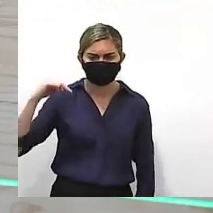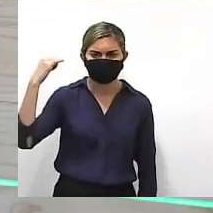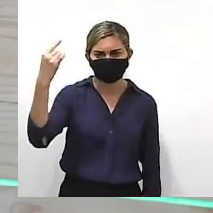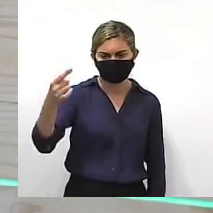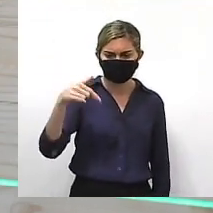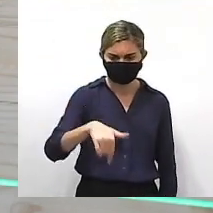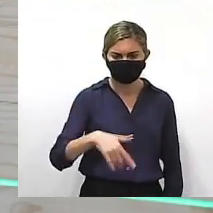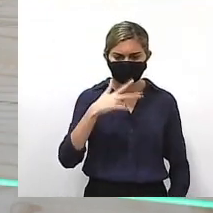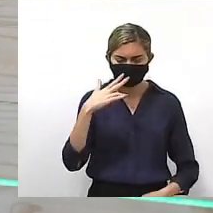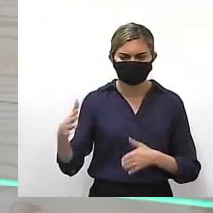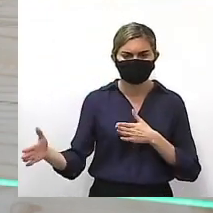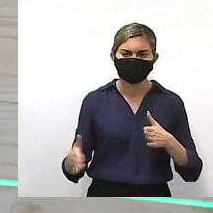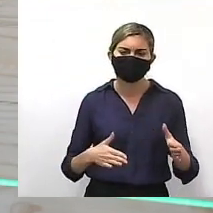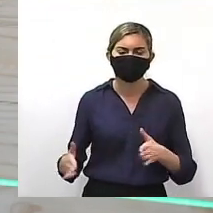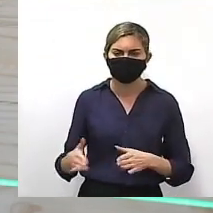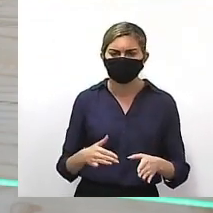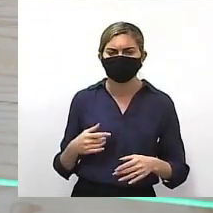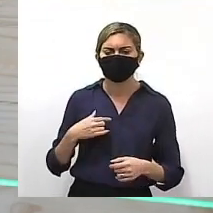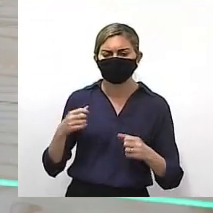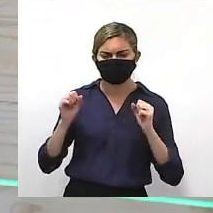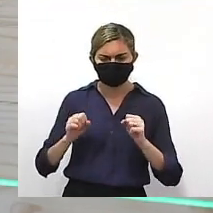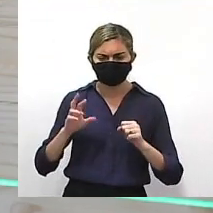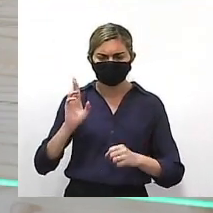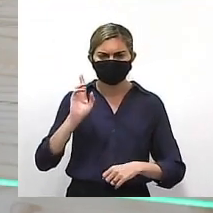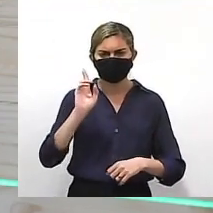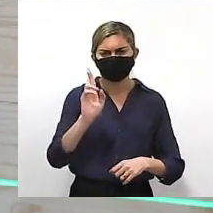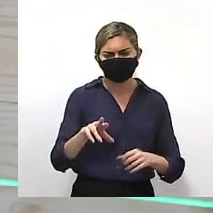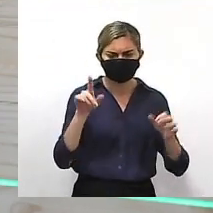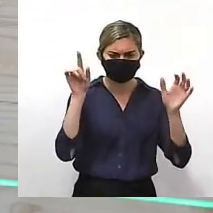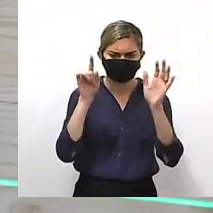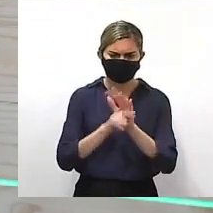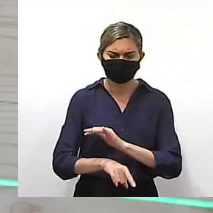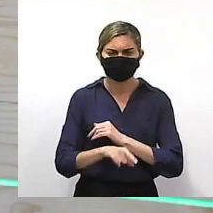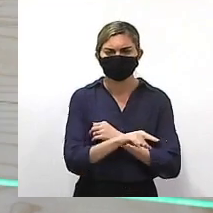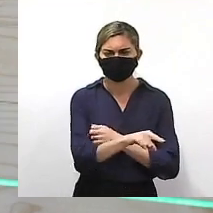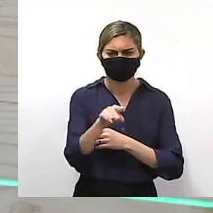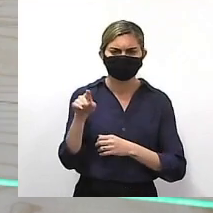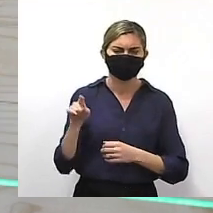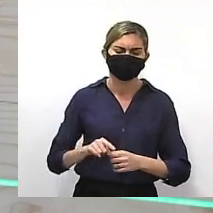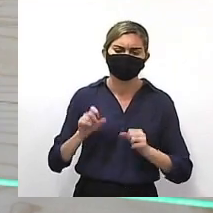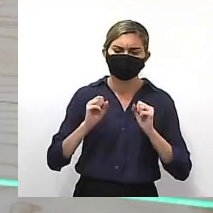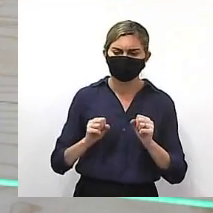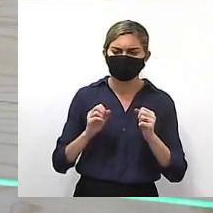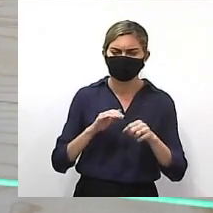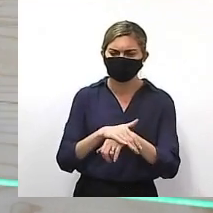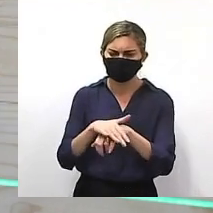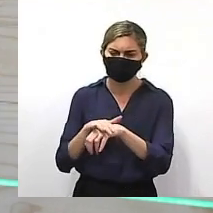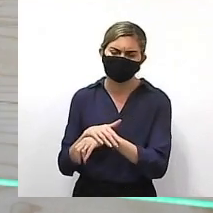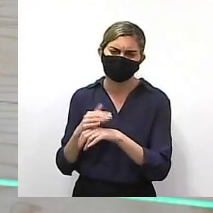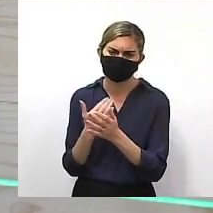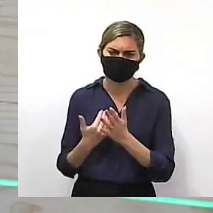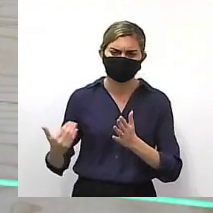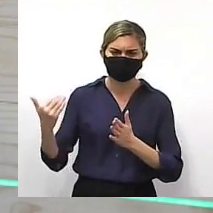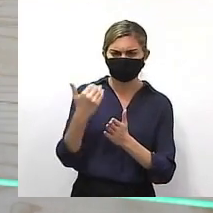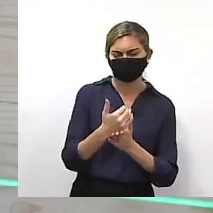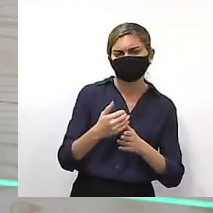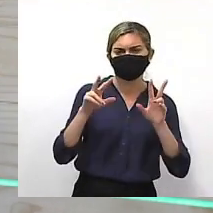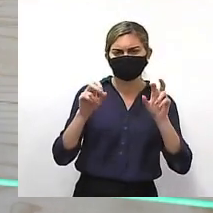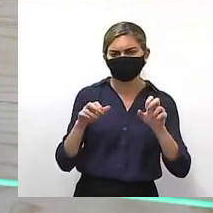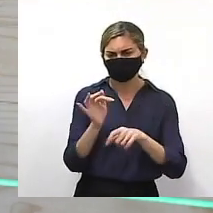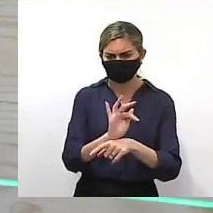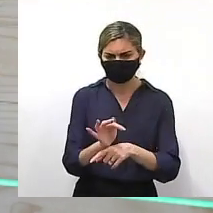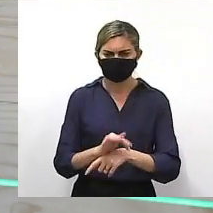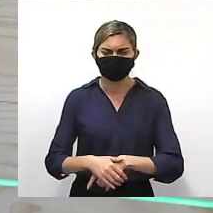nesse mesmo horário, para que ela possa responder as perguntas de vocês e ela possa conversar um pouco mais sobre o